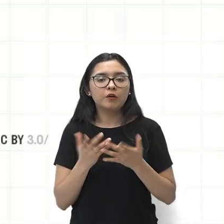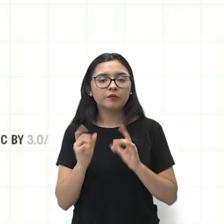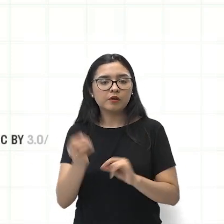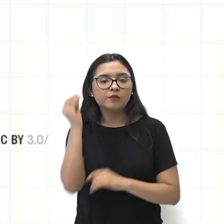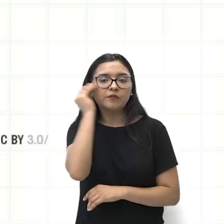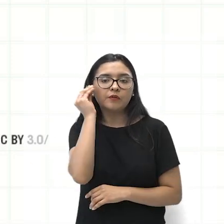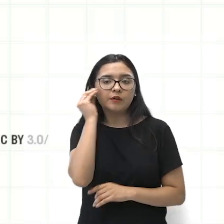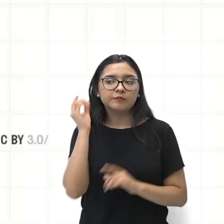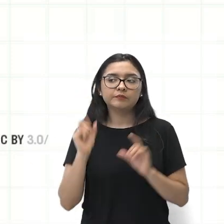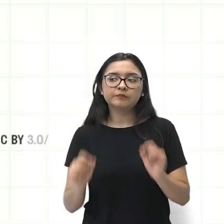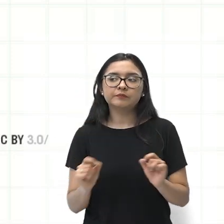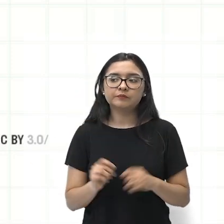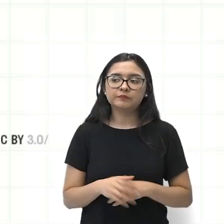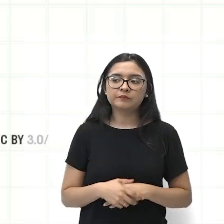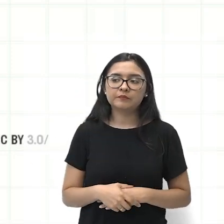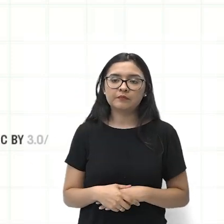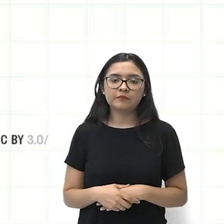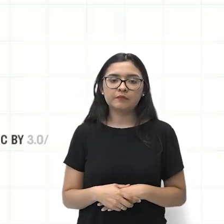ver